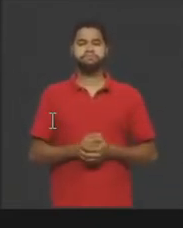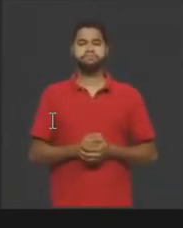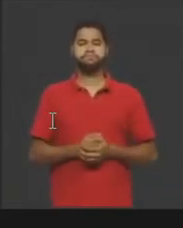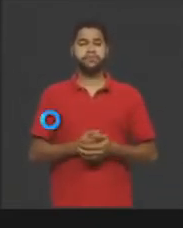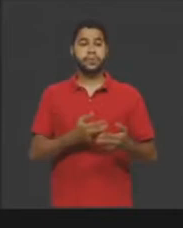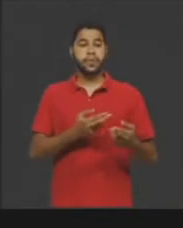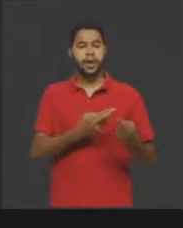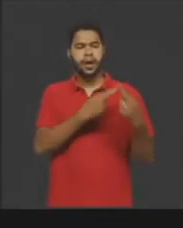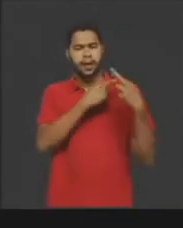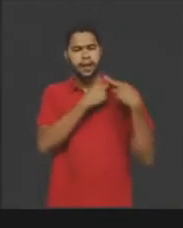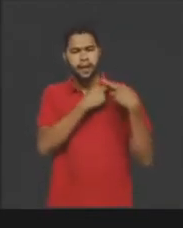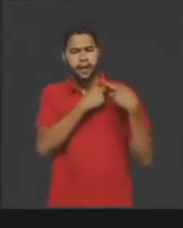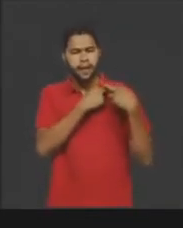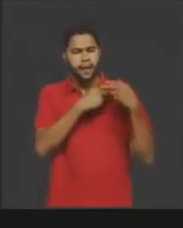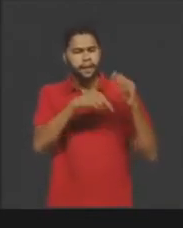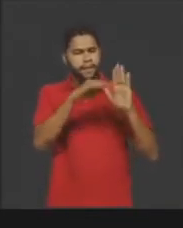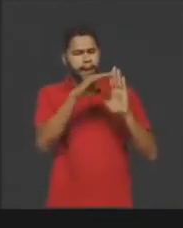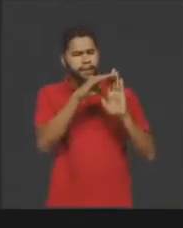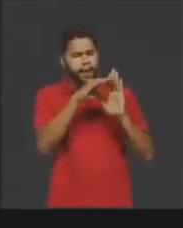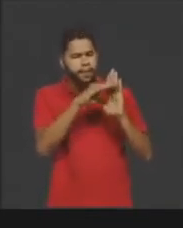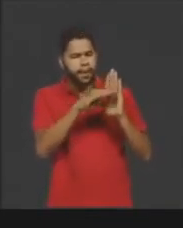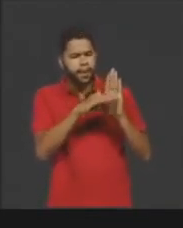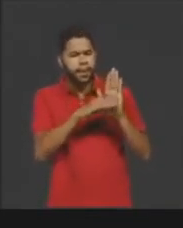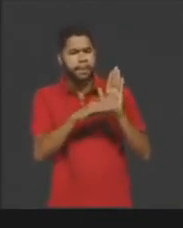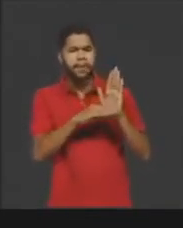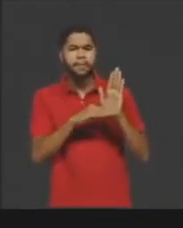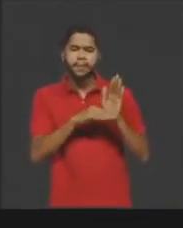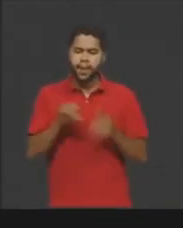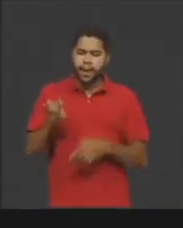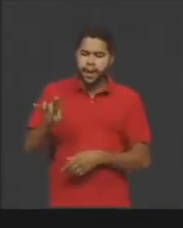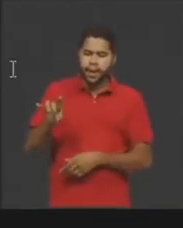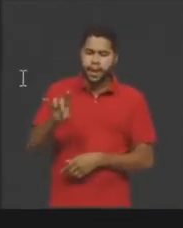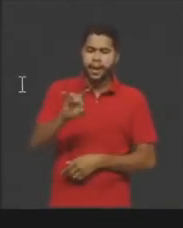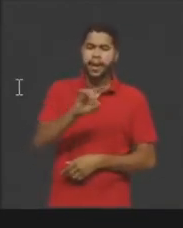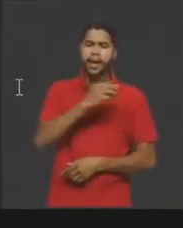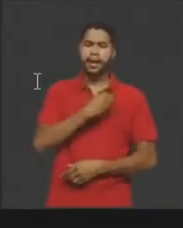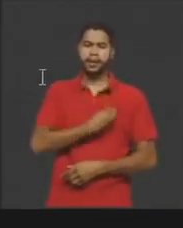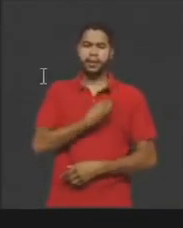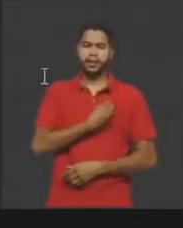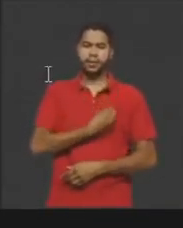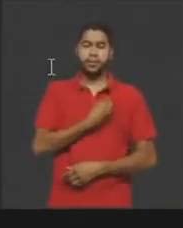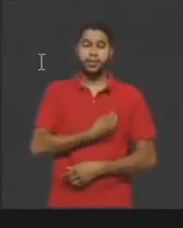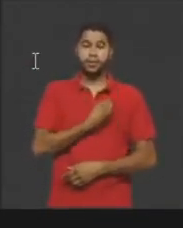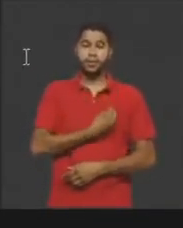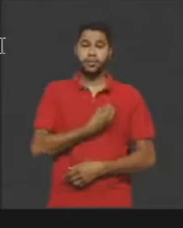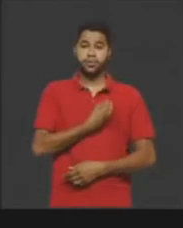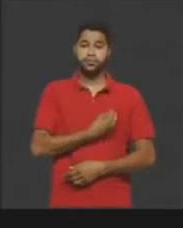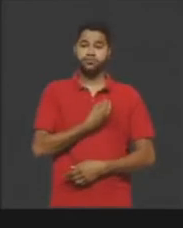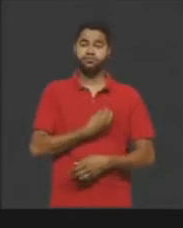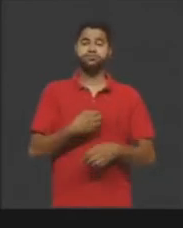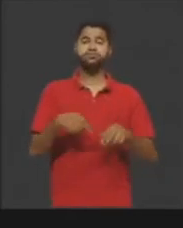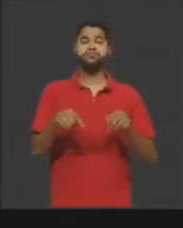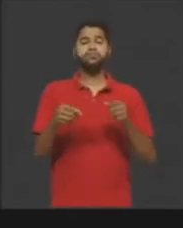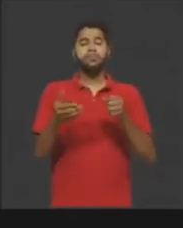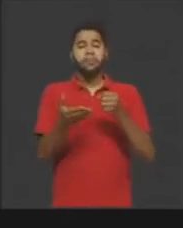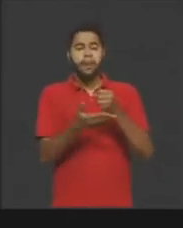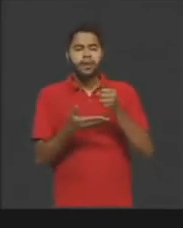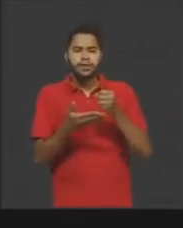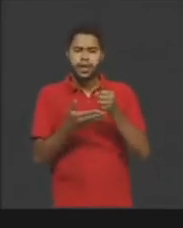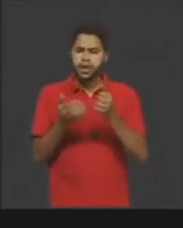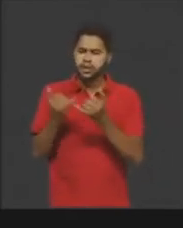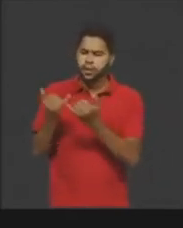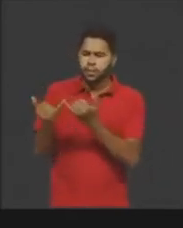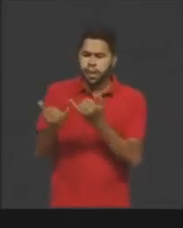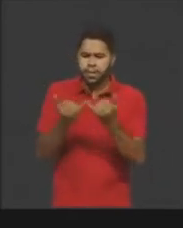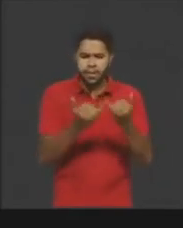responsável por categorizar os seres vivos em grupos afins, baseando-se em semelhanças que